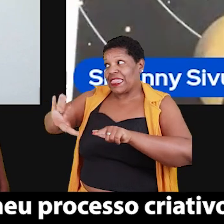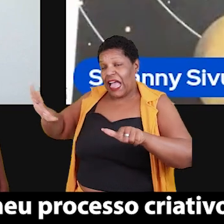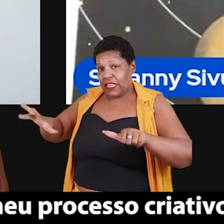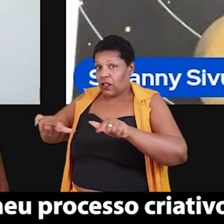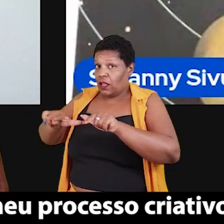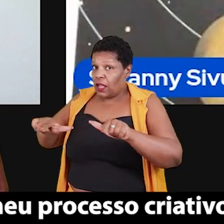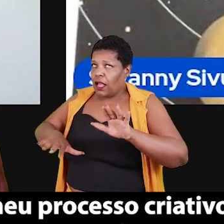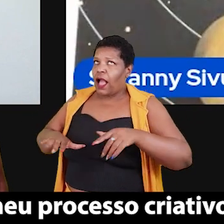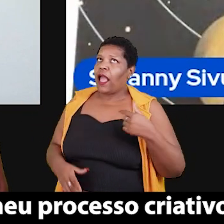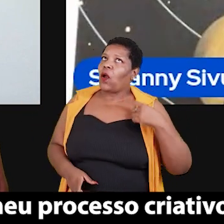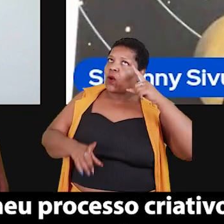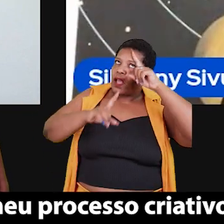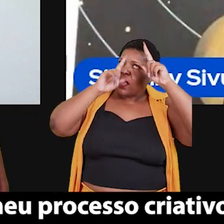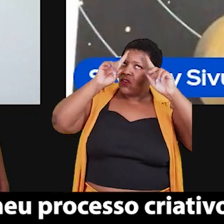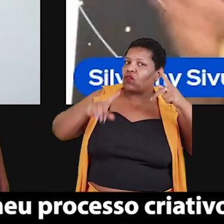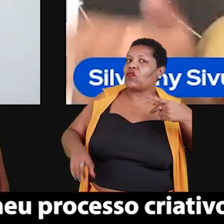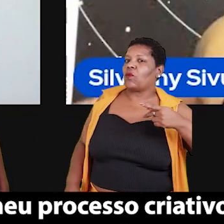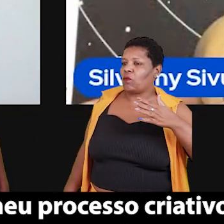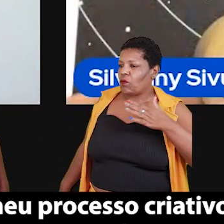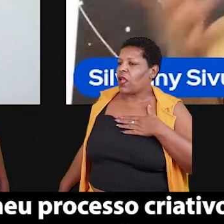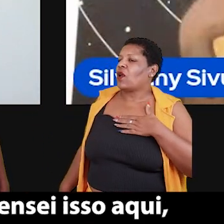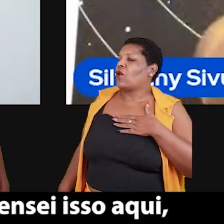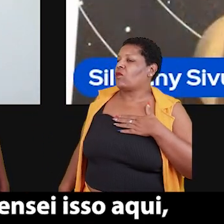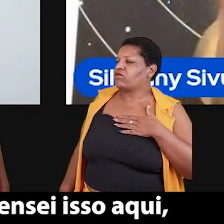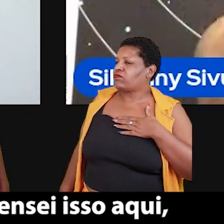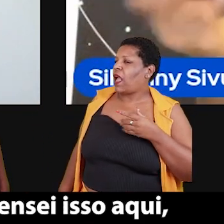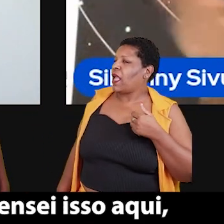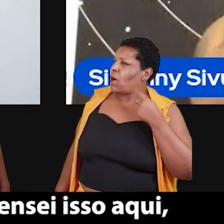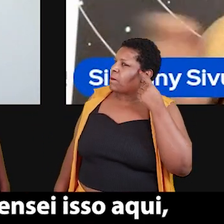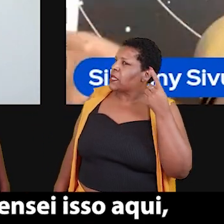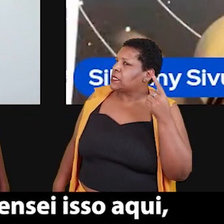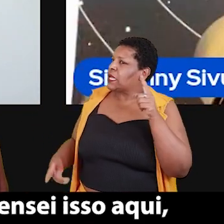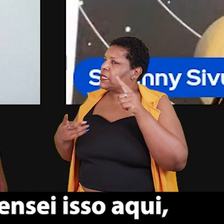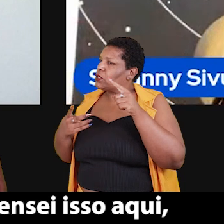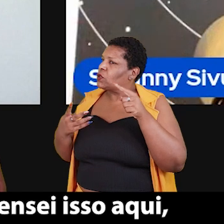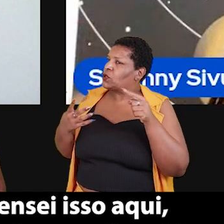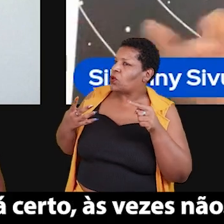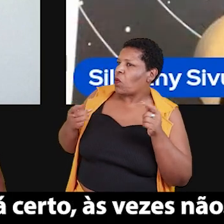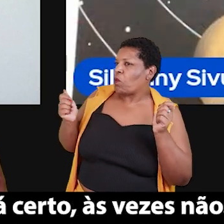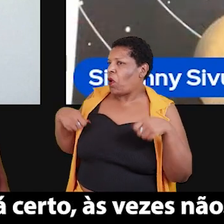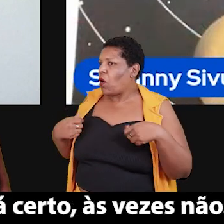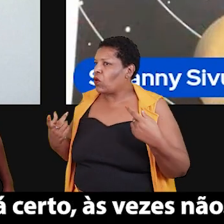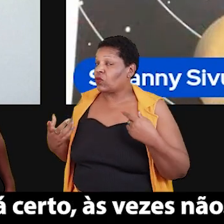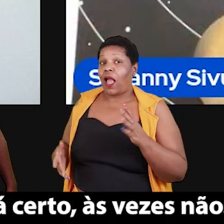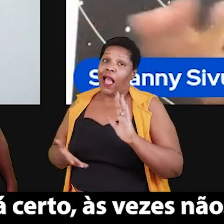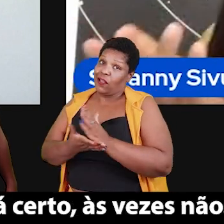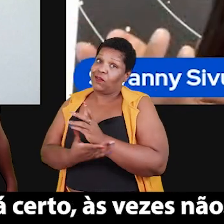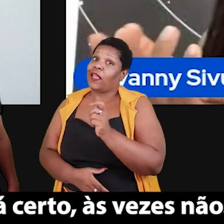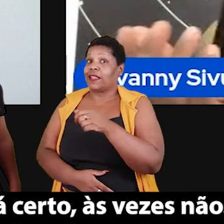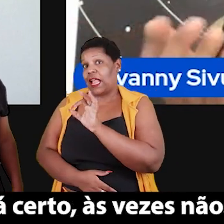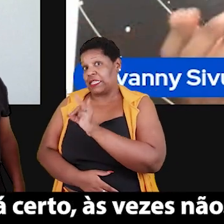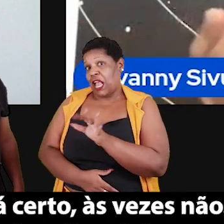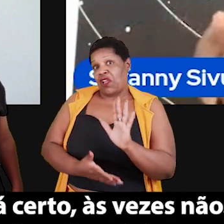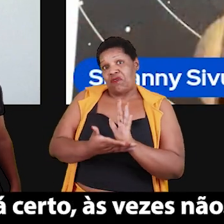aí entra o meu processo criativo. Mostro para os produtores: ó, pensei nisso aqui, posso fazer? Às vezes dá certo, às vezes